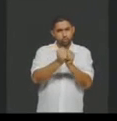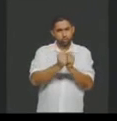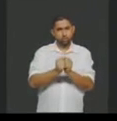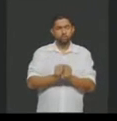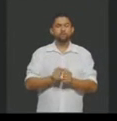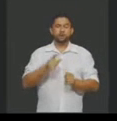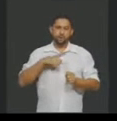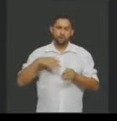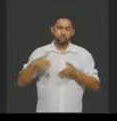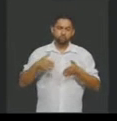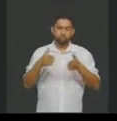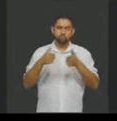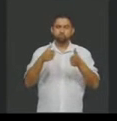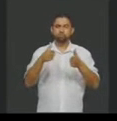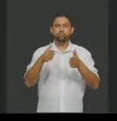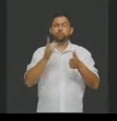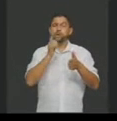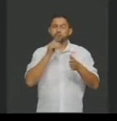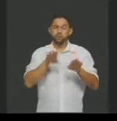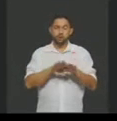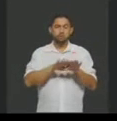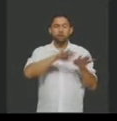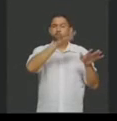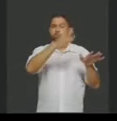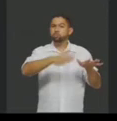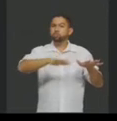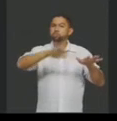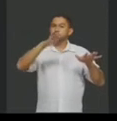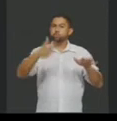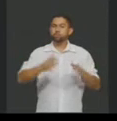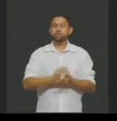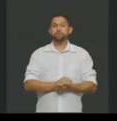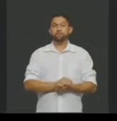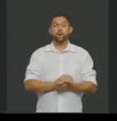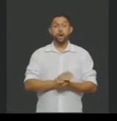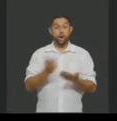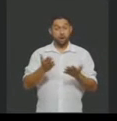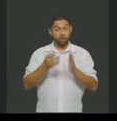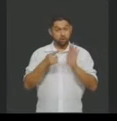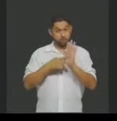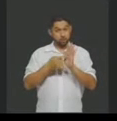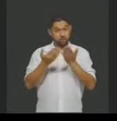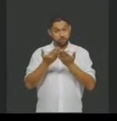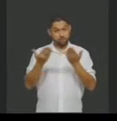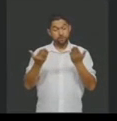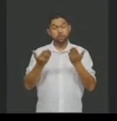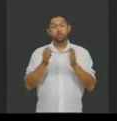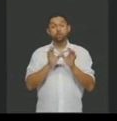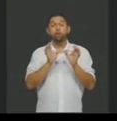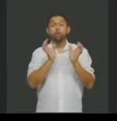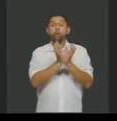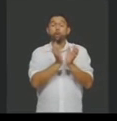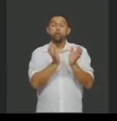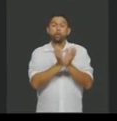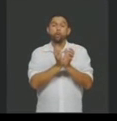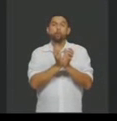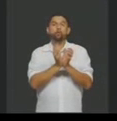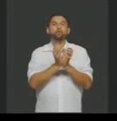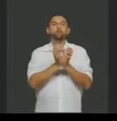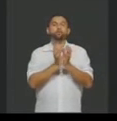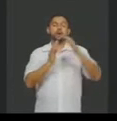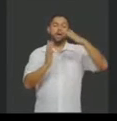Ok, de algas é isso. Nós falamos aí de grupos de algas que são representantes do